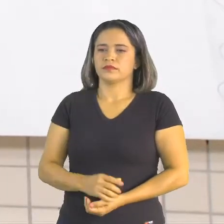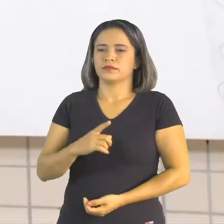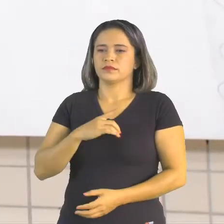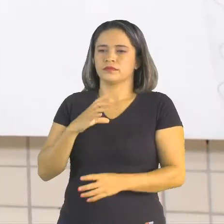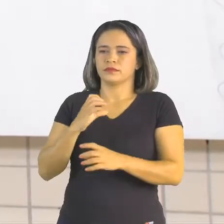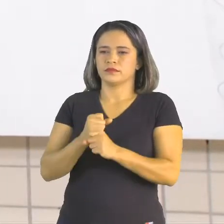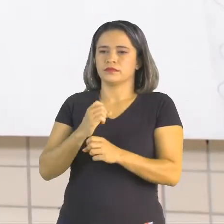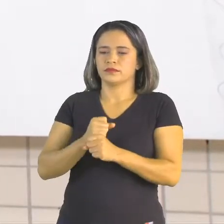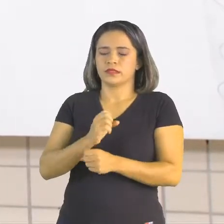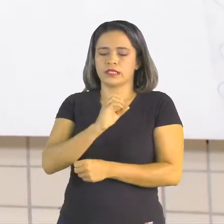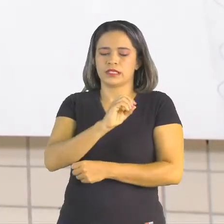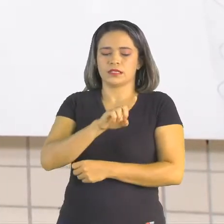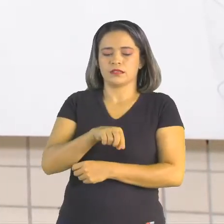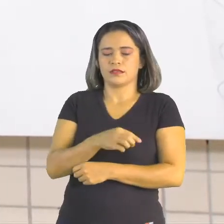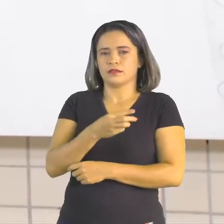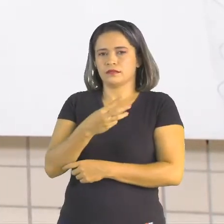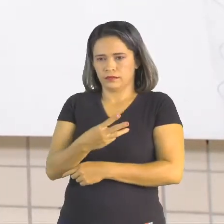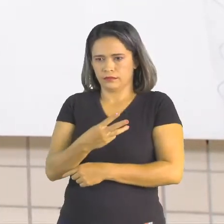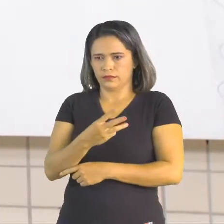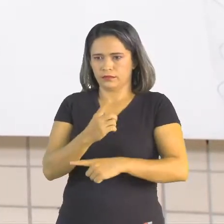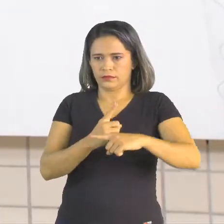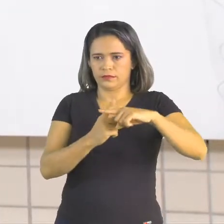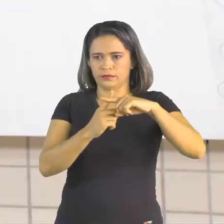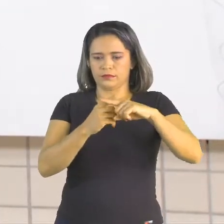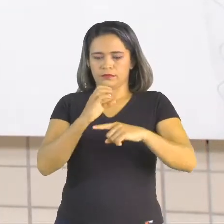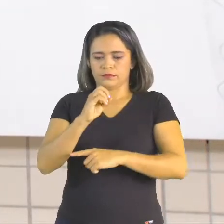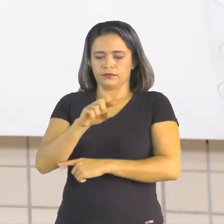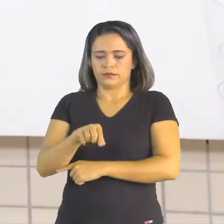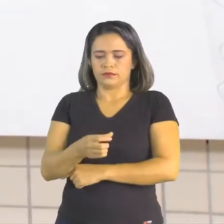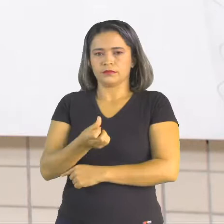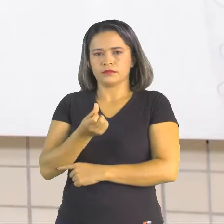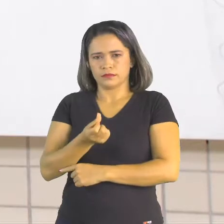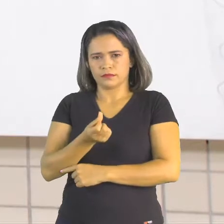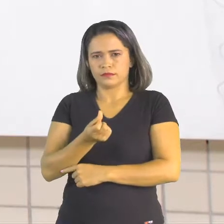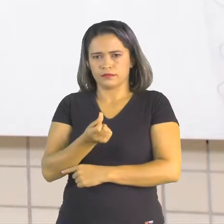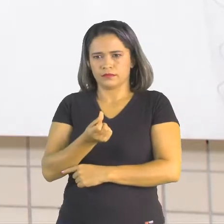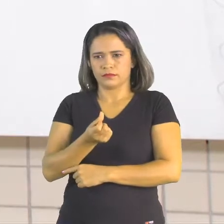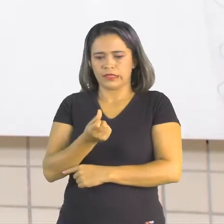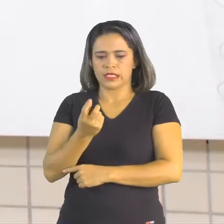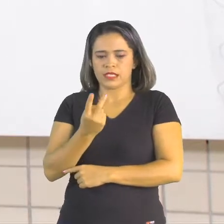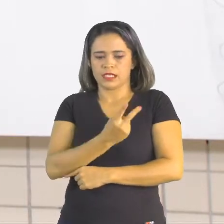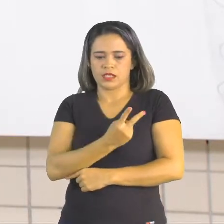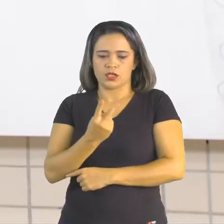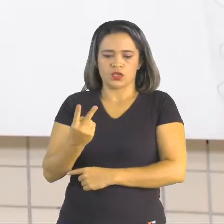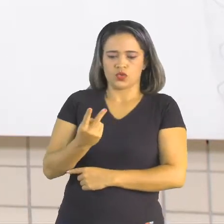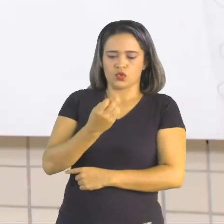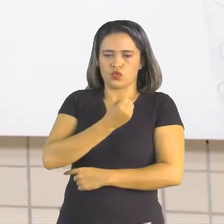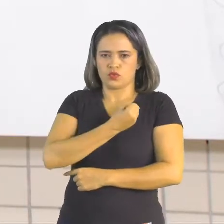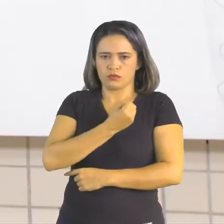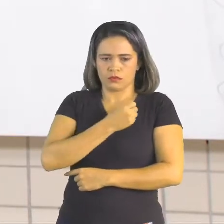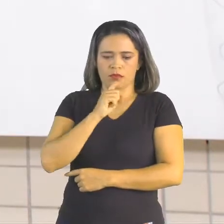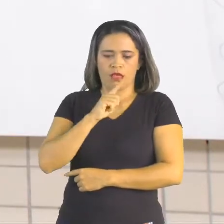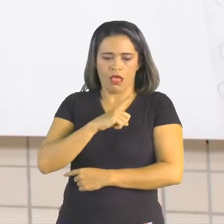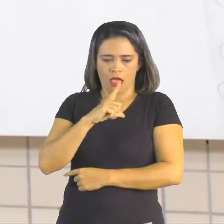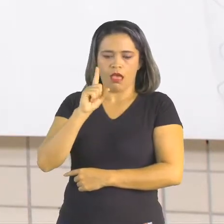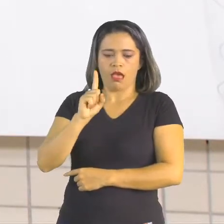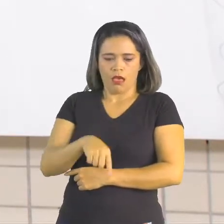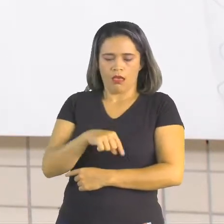do número 0,3 mais o número 0,6. Esses dois números são decimais